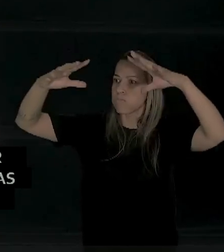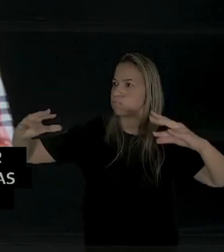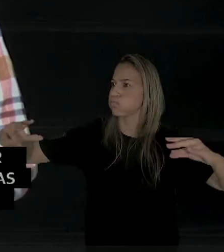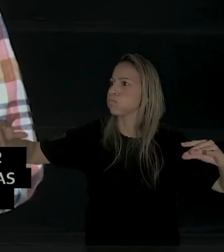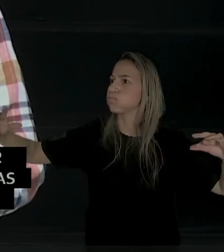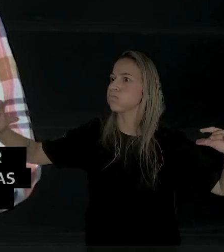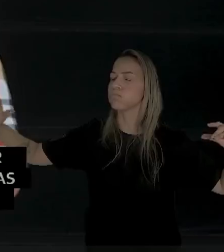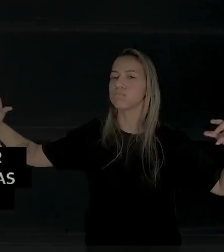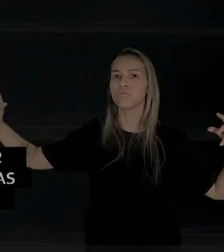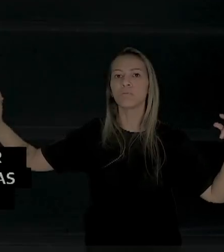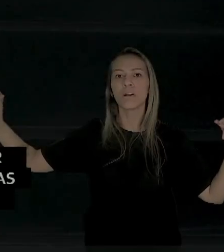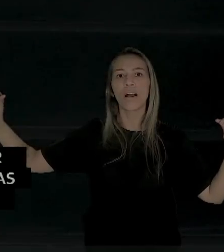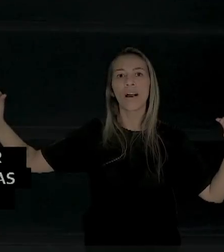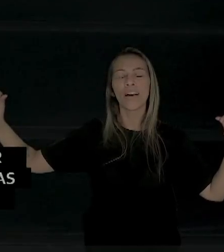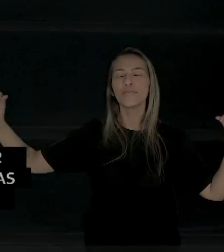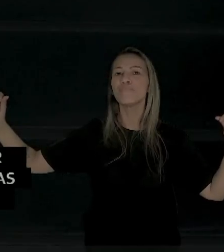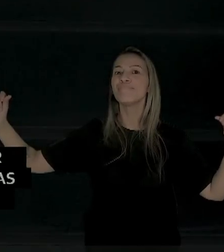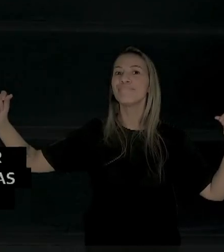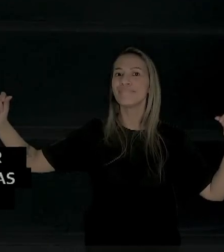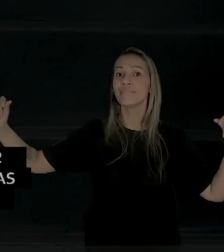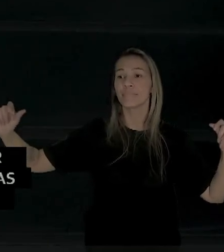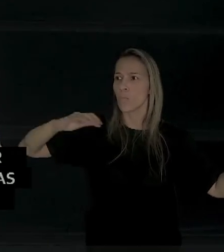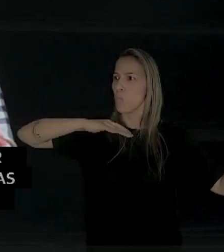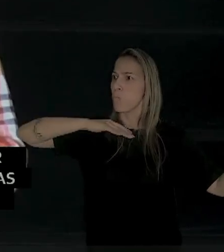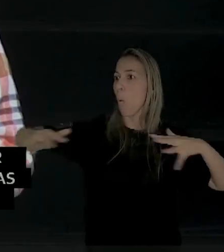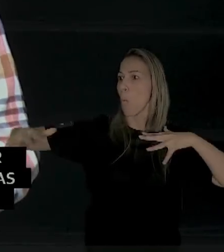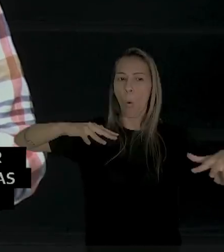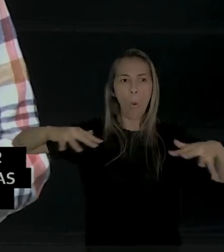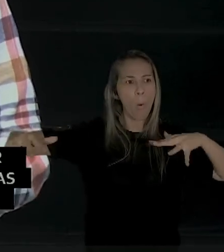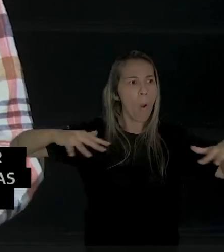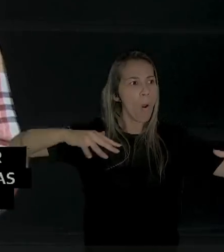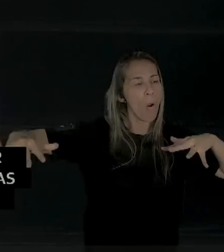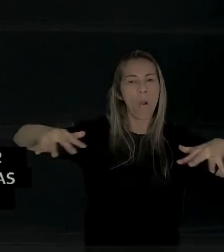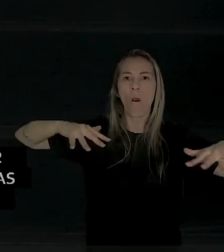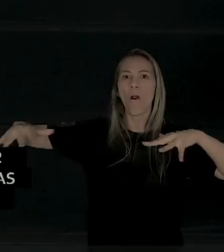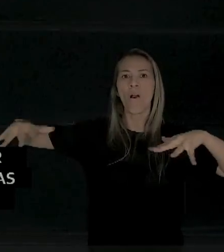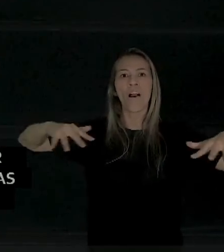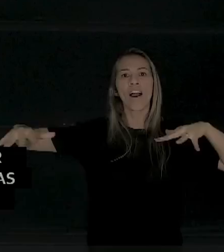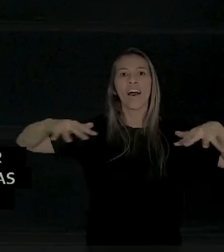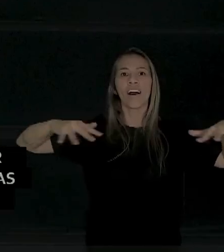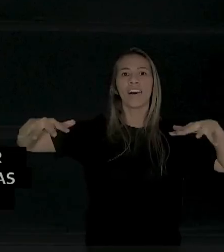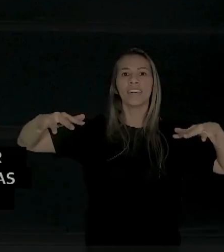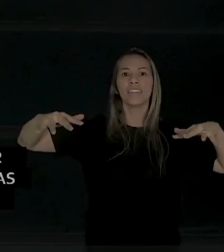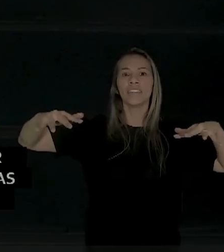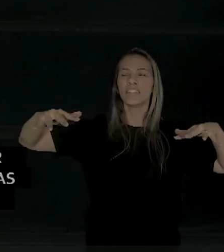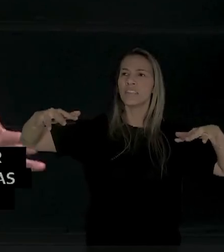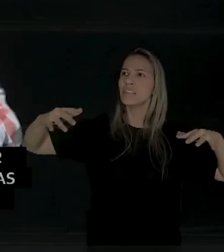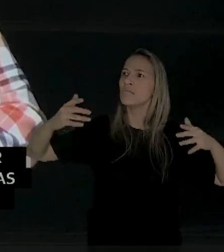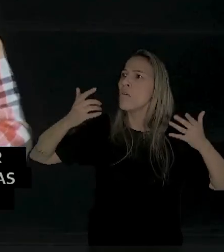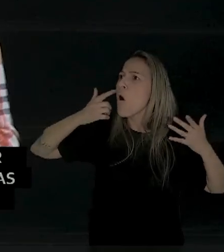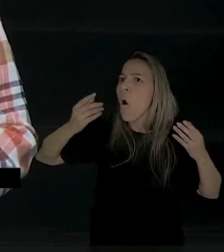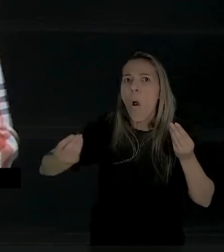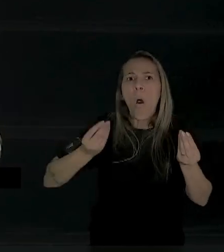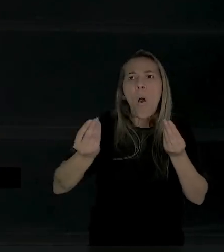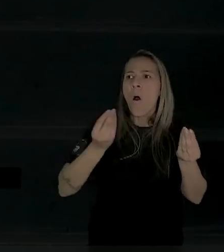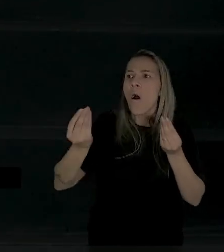vento. Depois do vento houve um terremoto, mas o Senhor não estava no